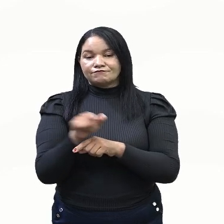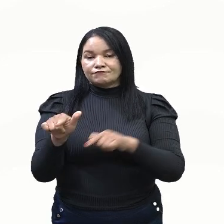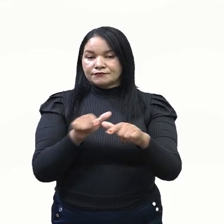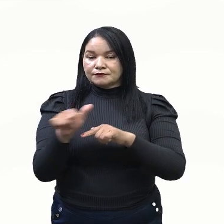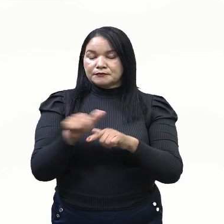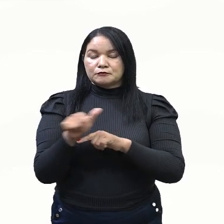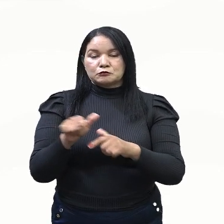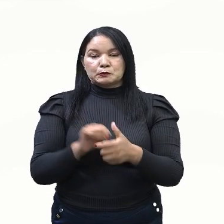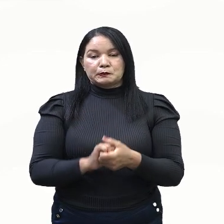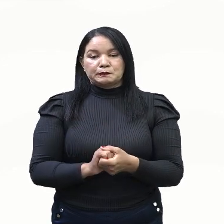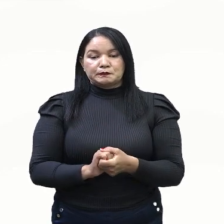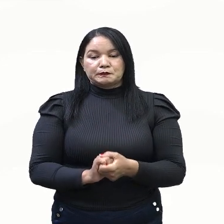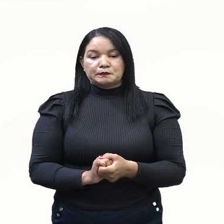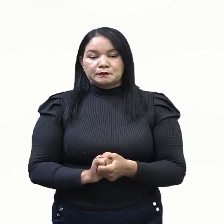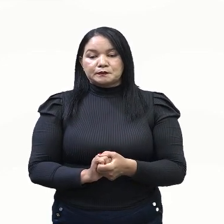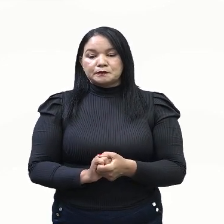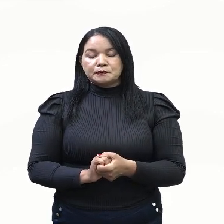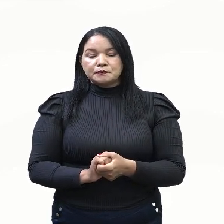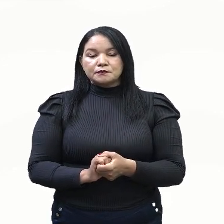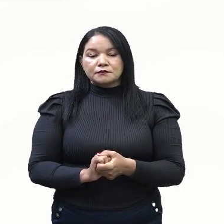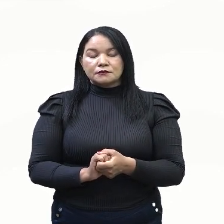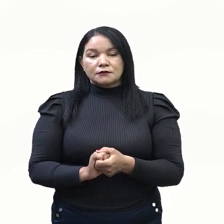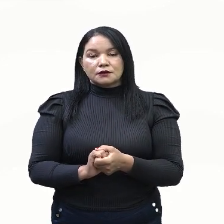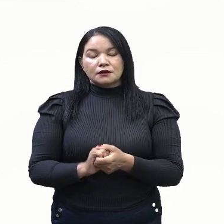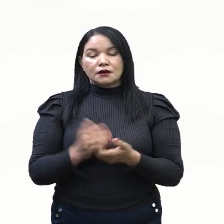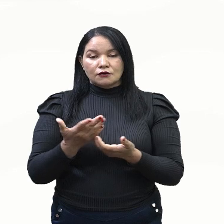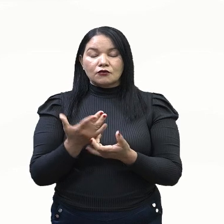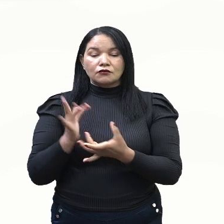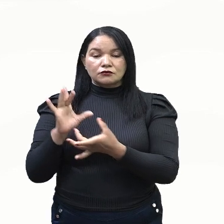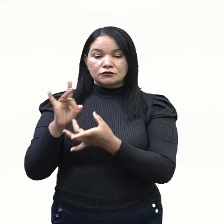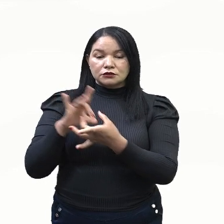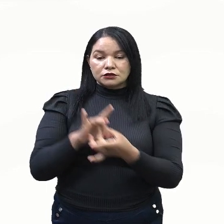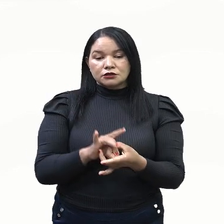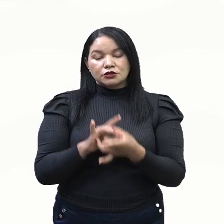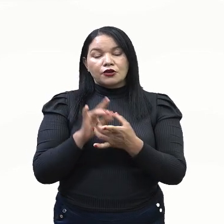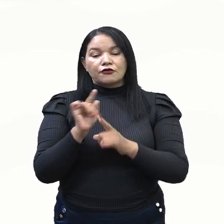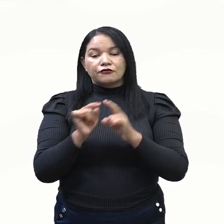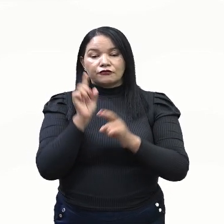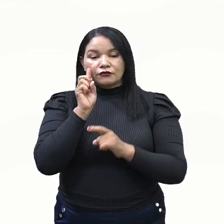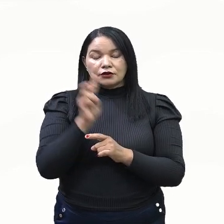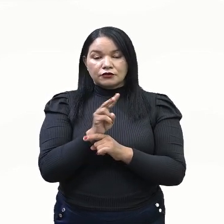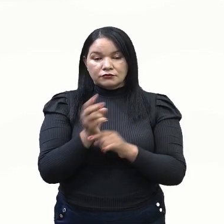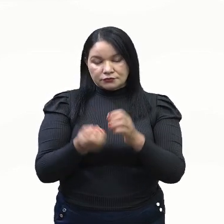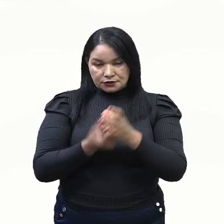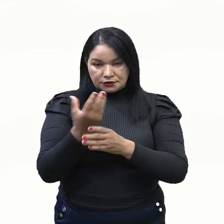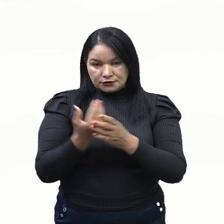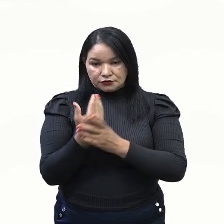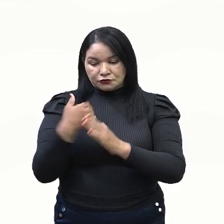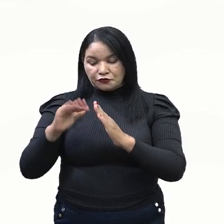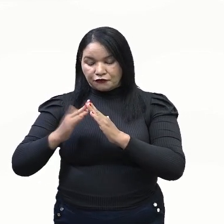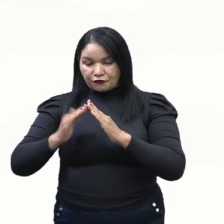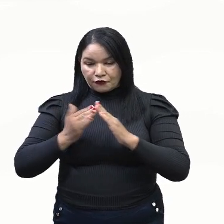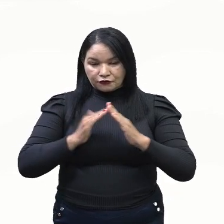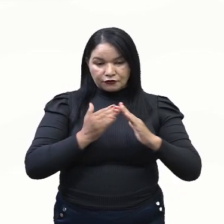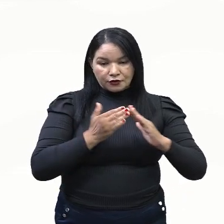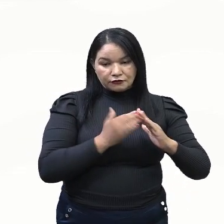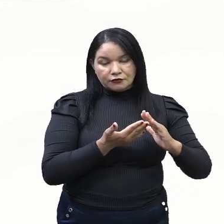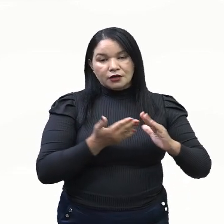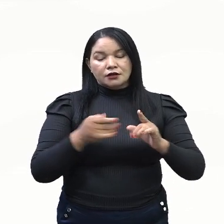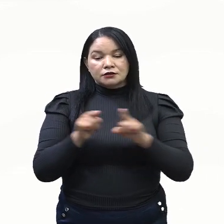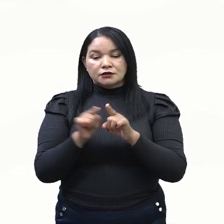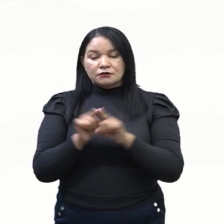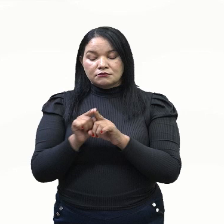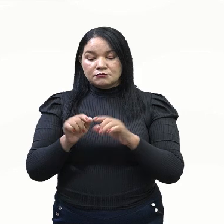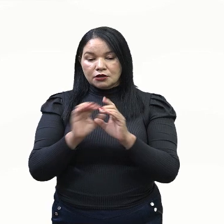ok? Nesse contexto, vamos observar também a formação de favelas e comunidades